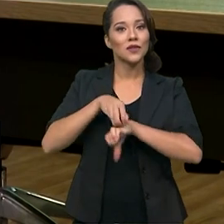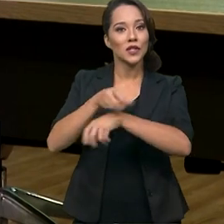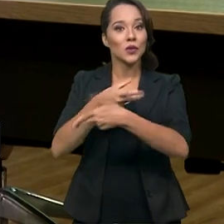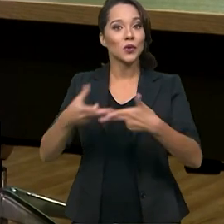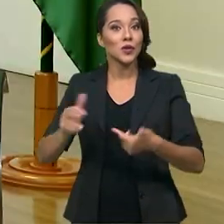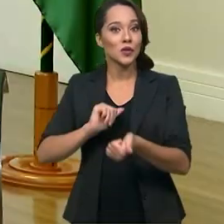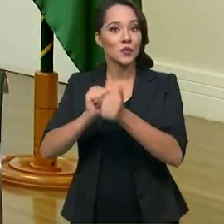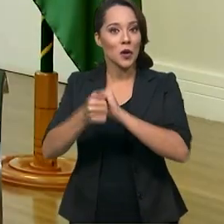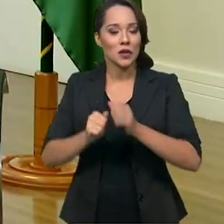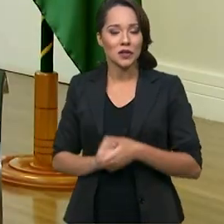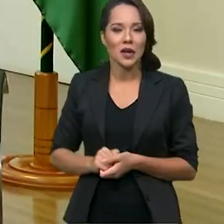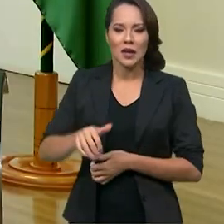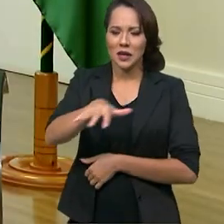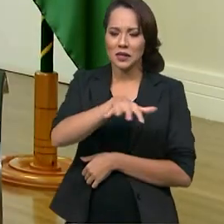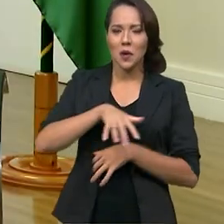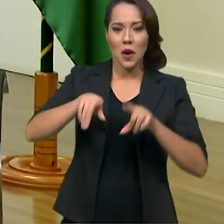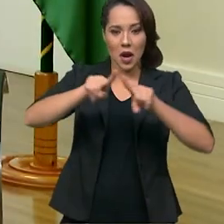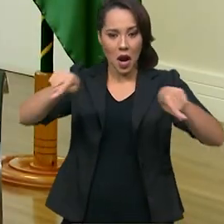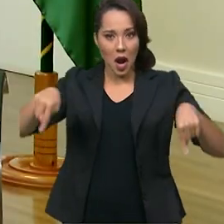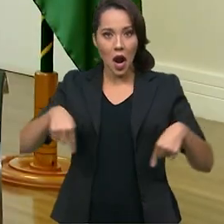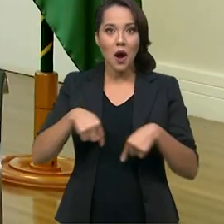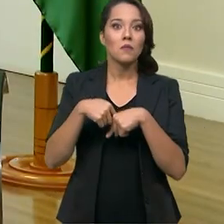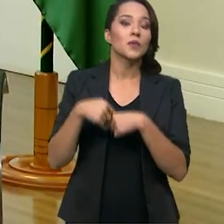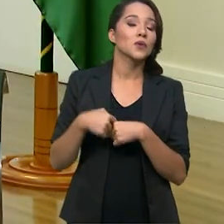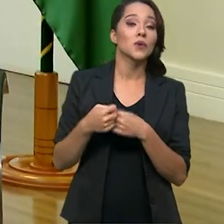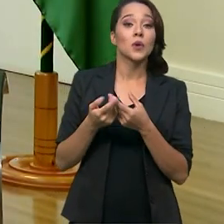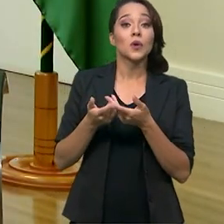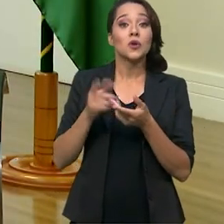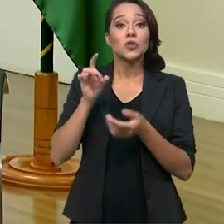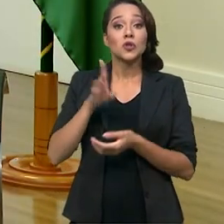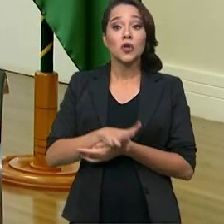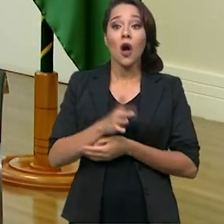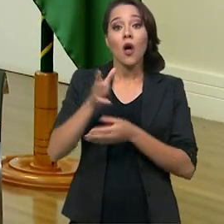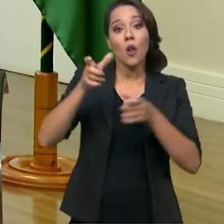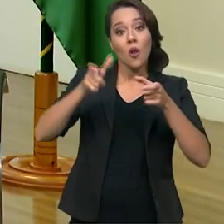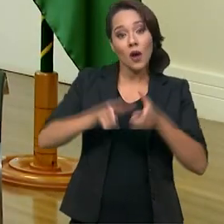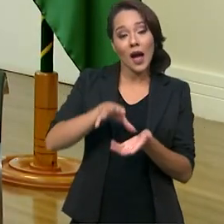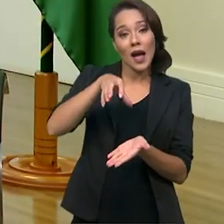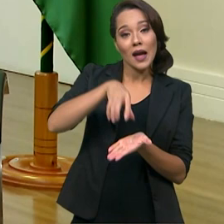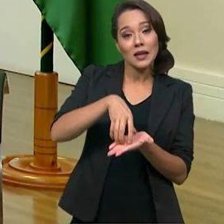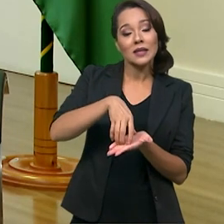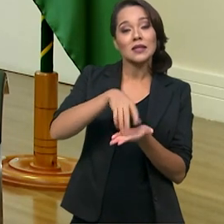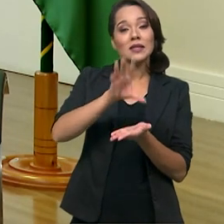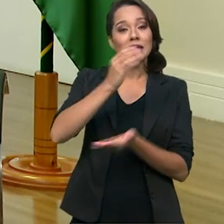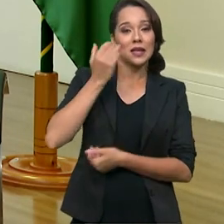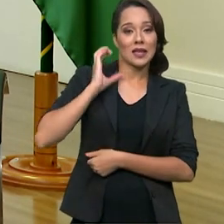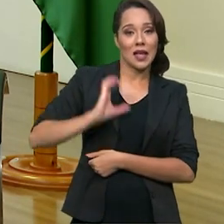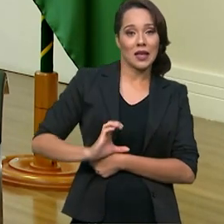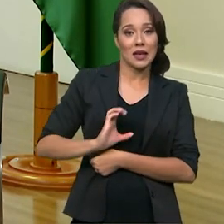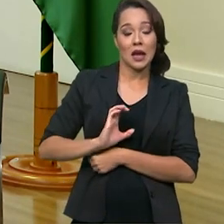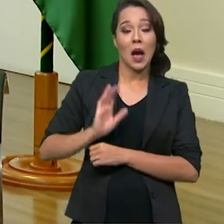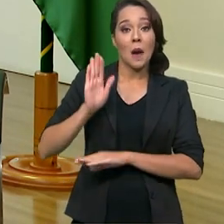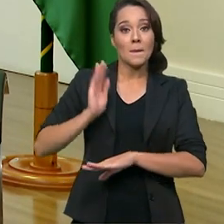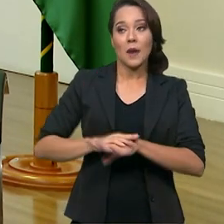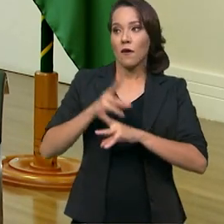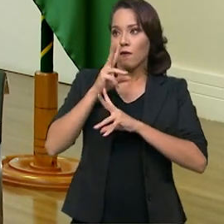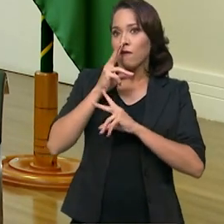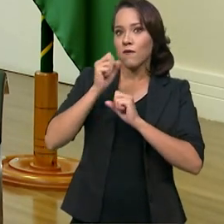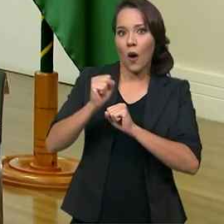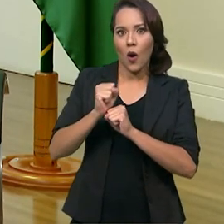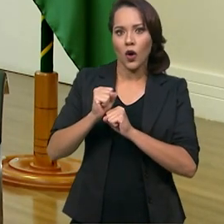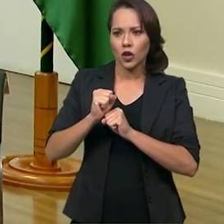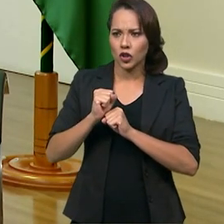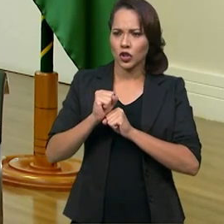esportiva, que são campos, que são quadras. Né, só a Estação Cidadania, que é uma obra mais robusta, né,